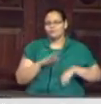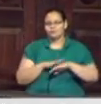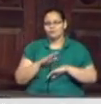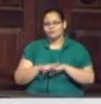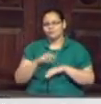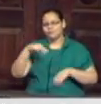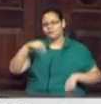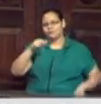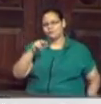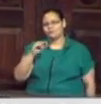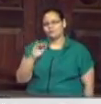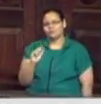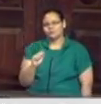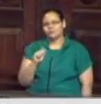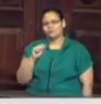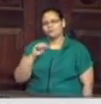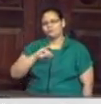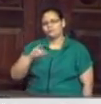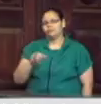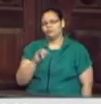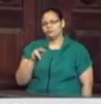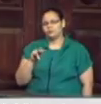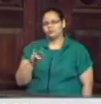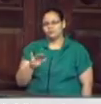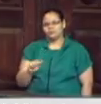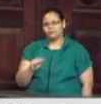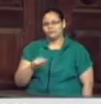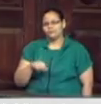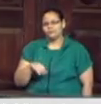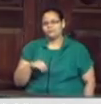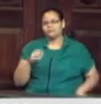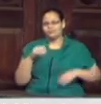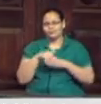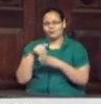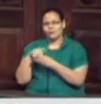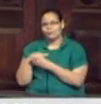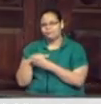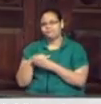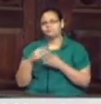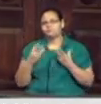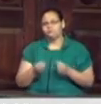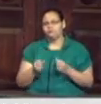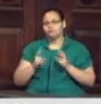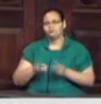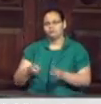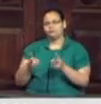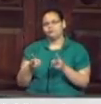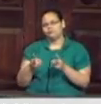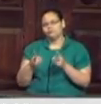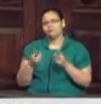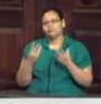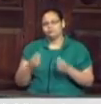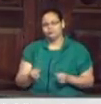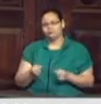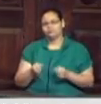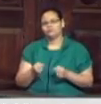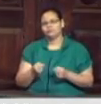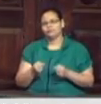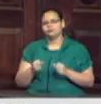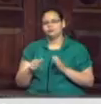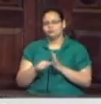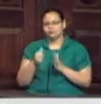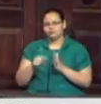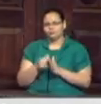Em discussão, não havendo ninguém queira discutir, encerrada a discussão. Em votação, os senhores que aprovam permaneçam como estão. Aprovada em